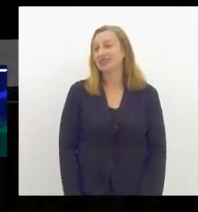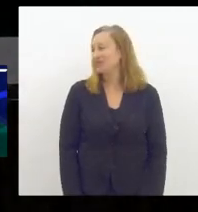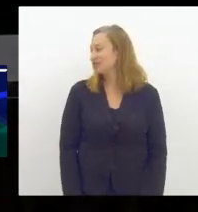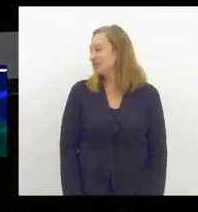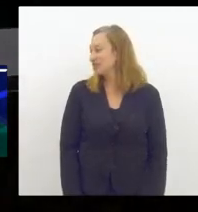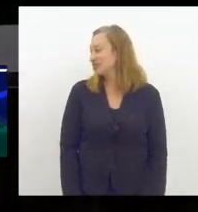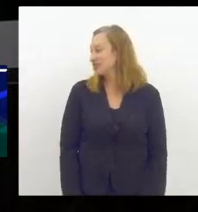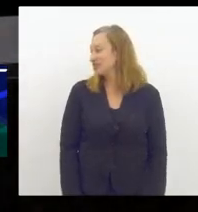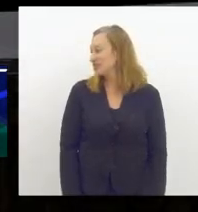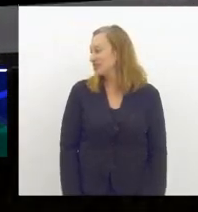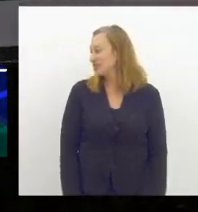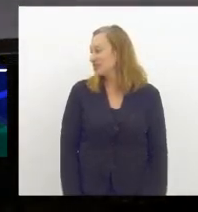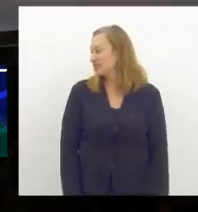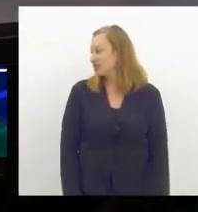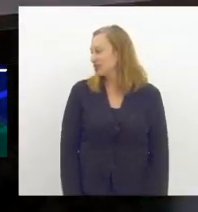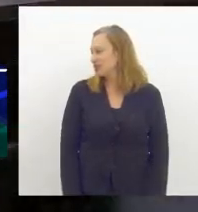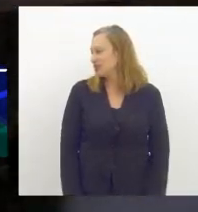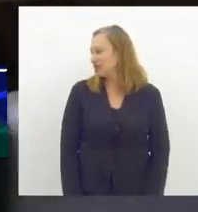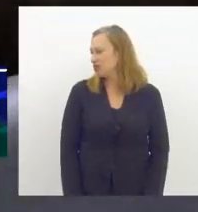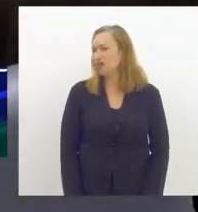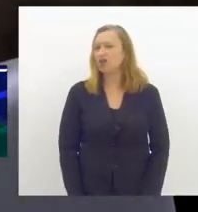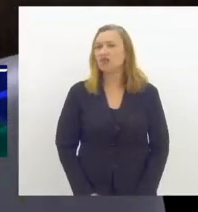E aí